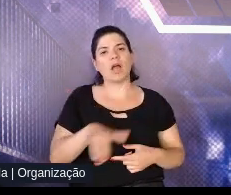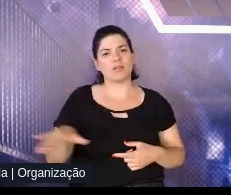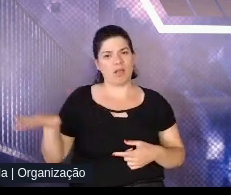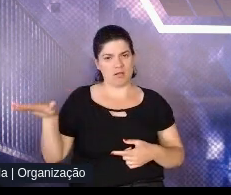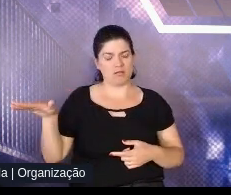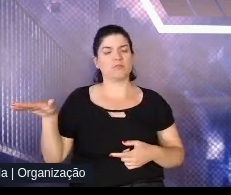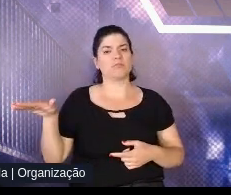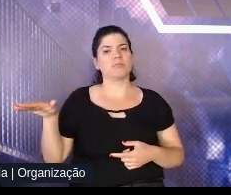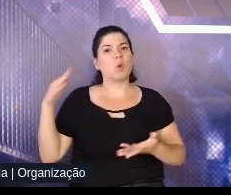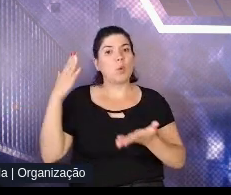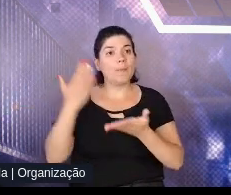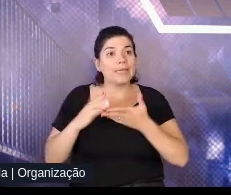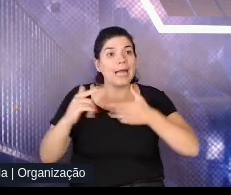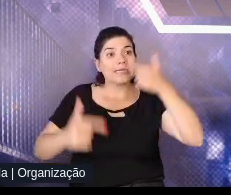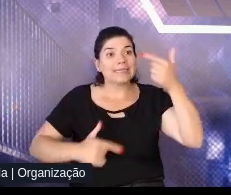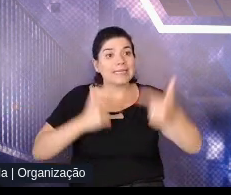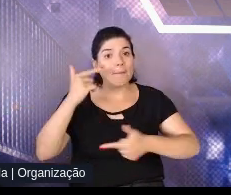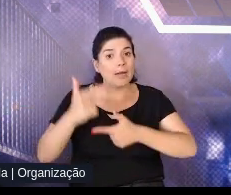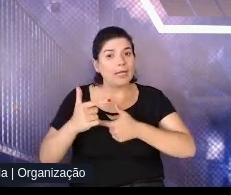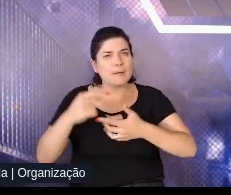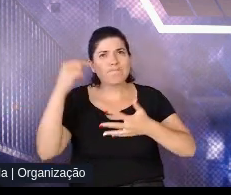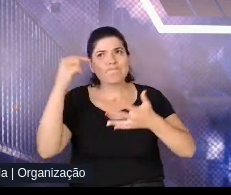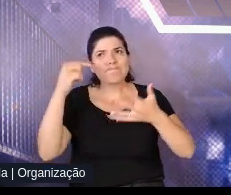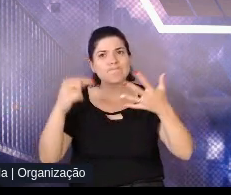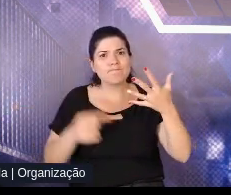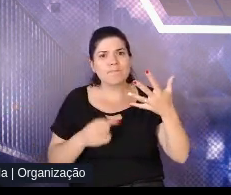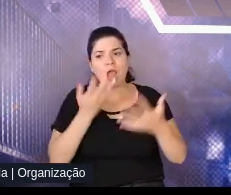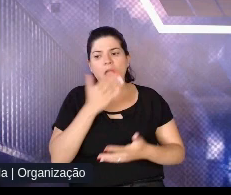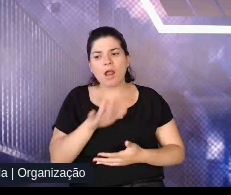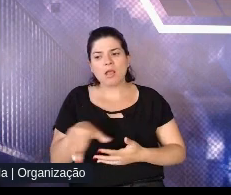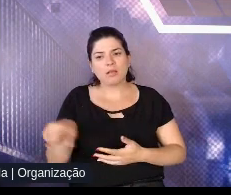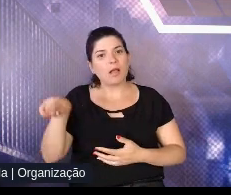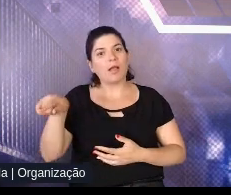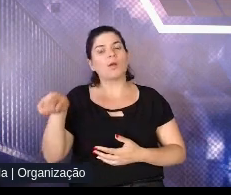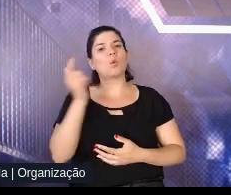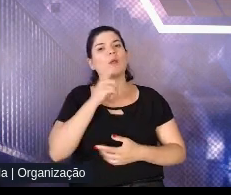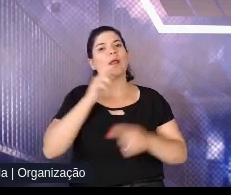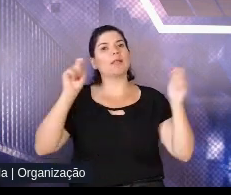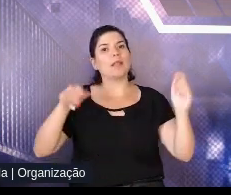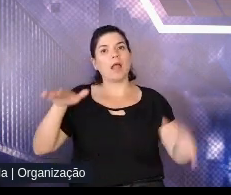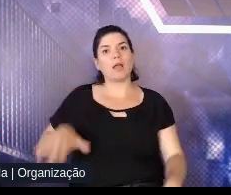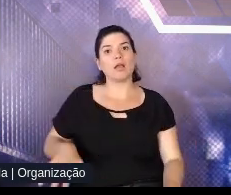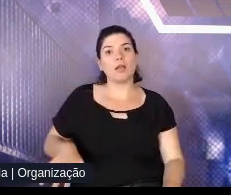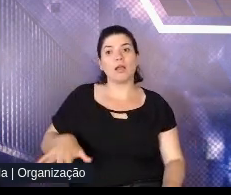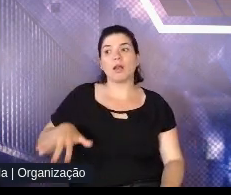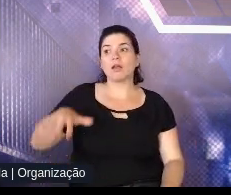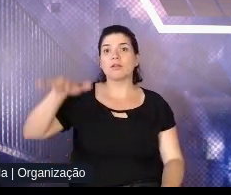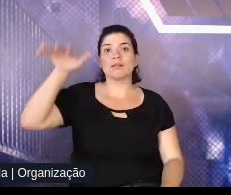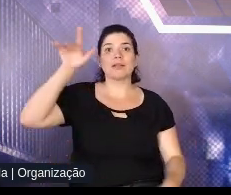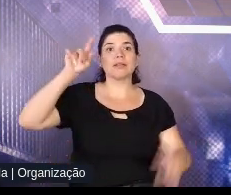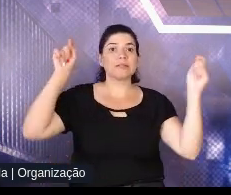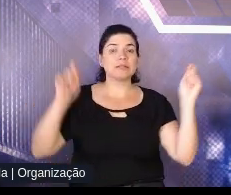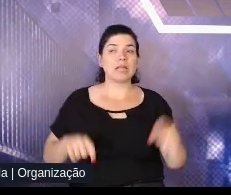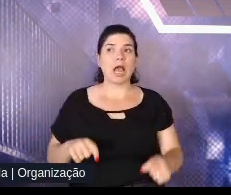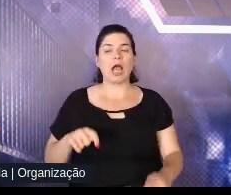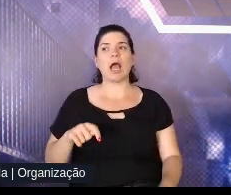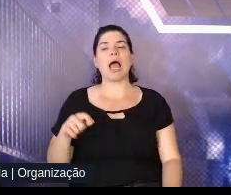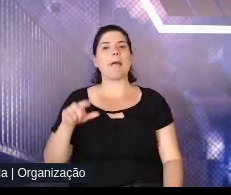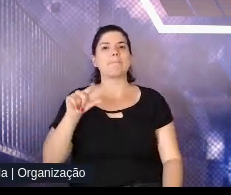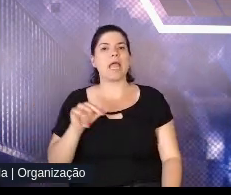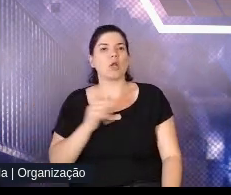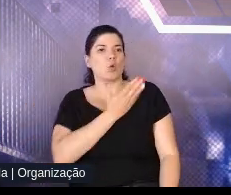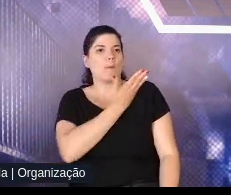gente começar a trabalhar nesses pontos com crianças, elas já vão crescer tendo menos preconceito,